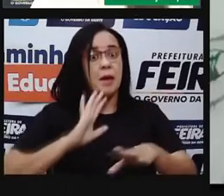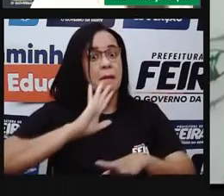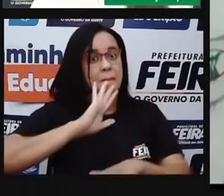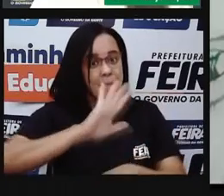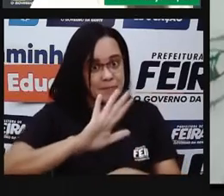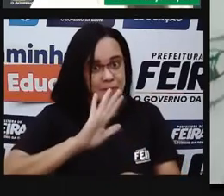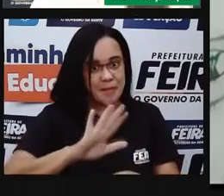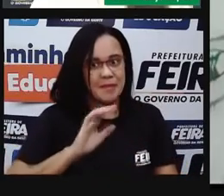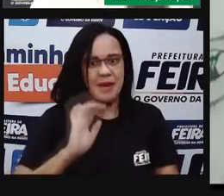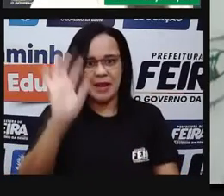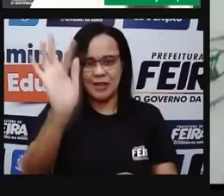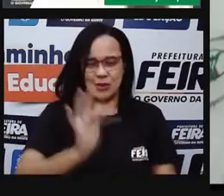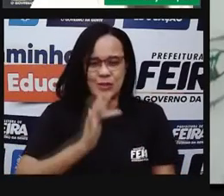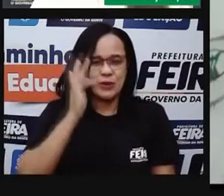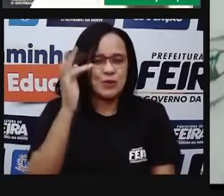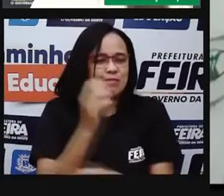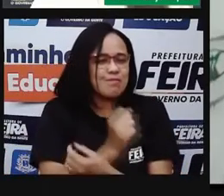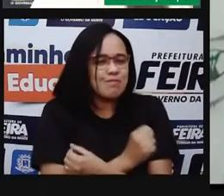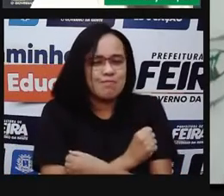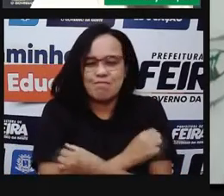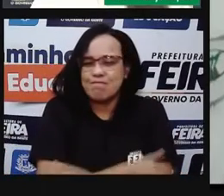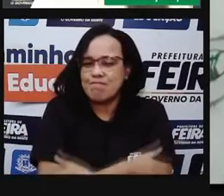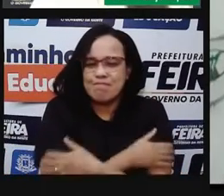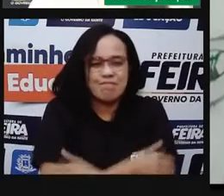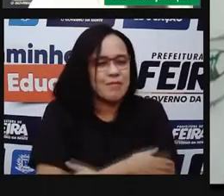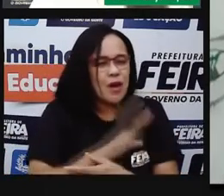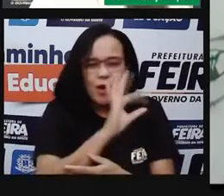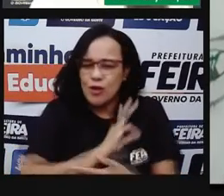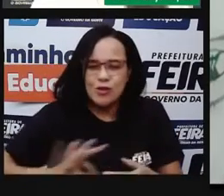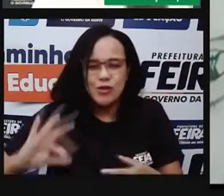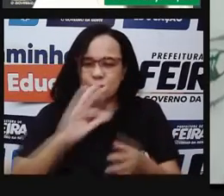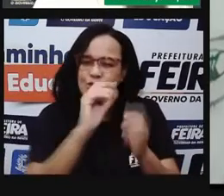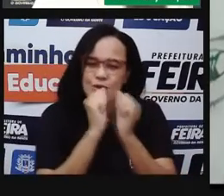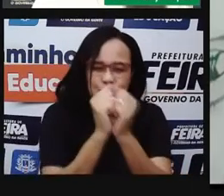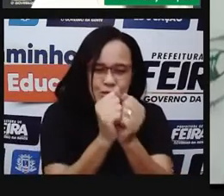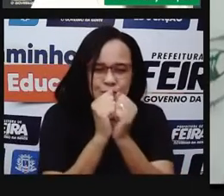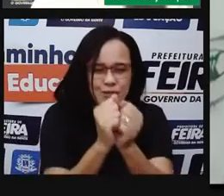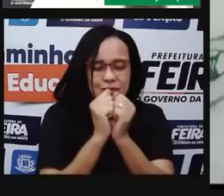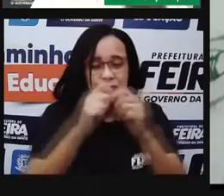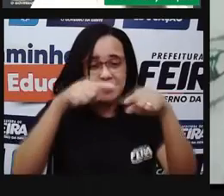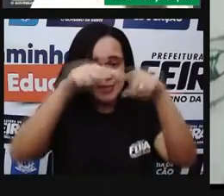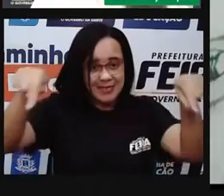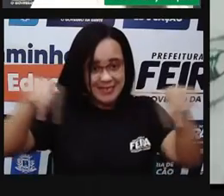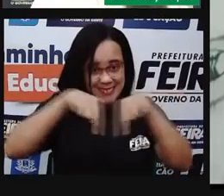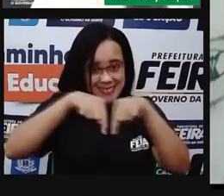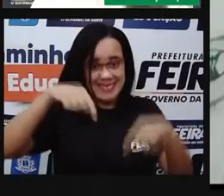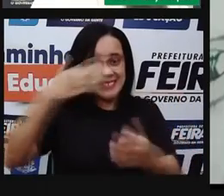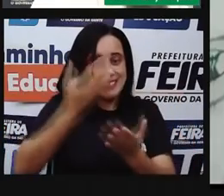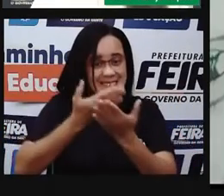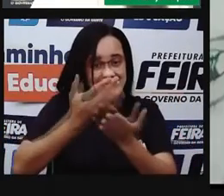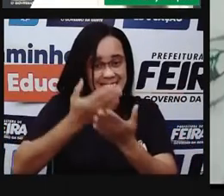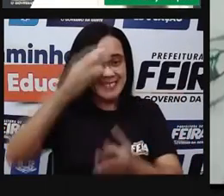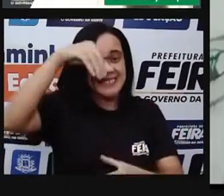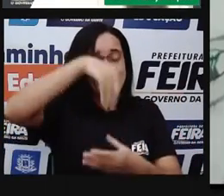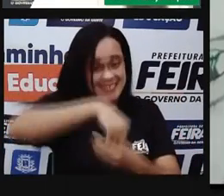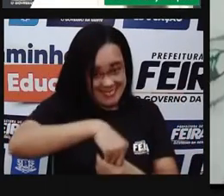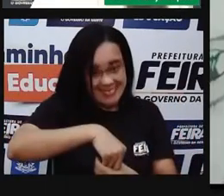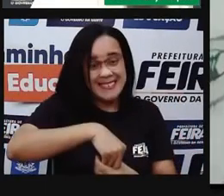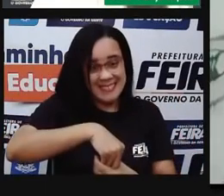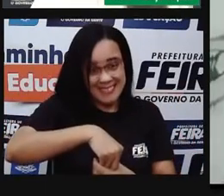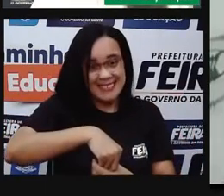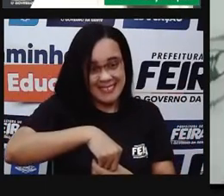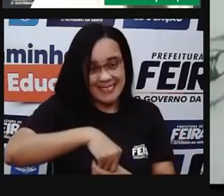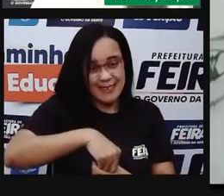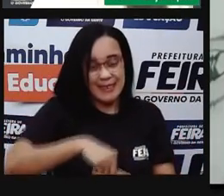É a presença de vocês nas salas de aulas com a gente. Quero dar uma dica para